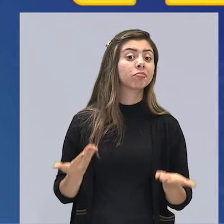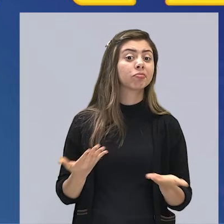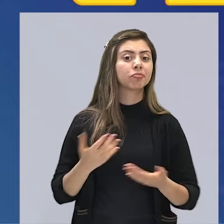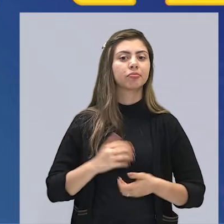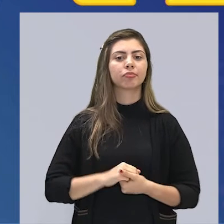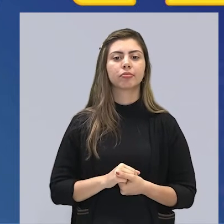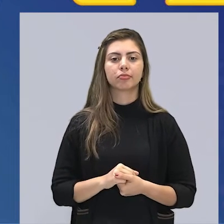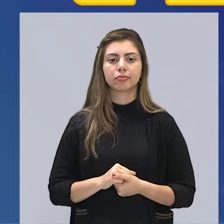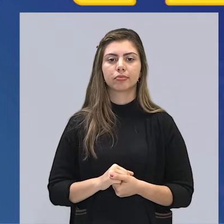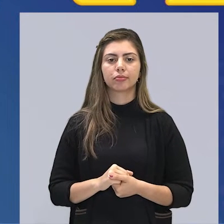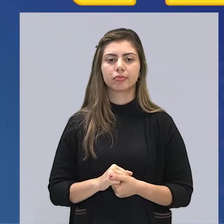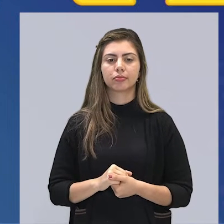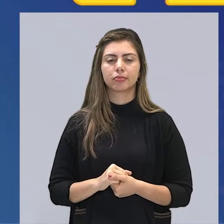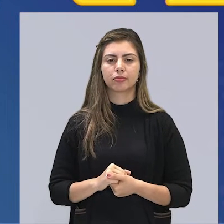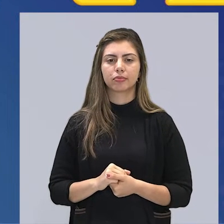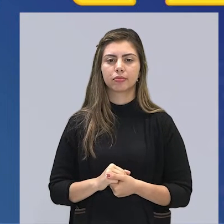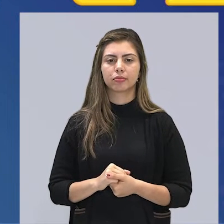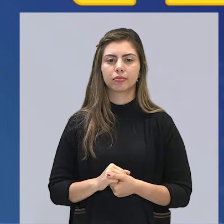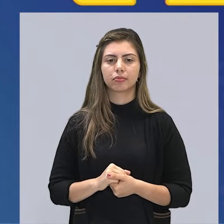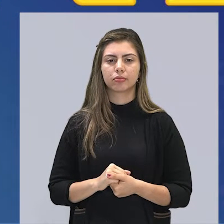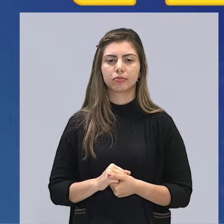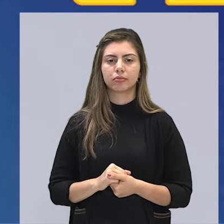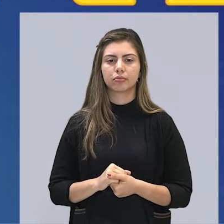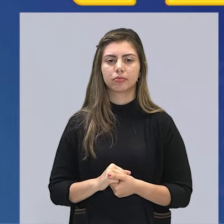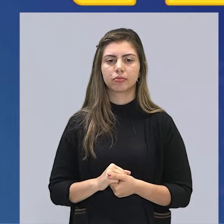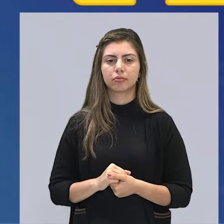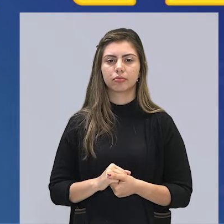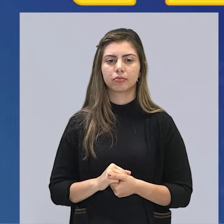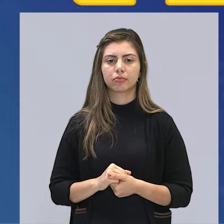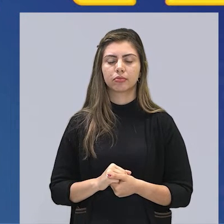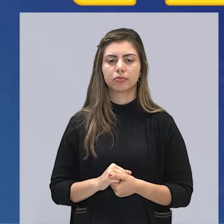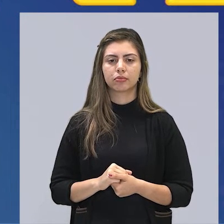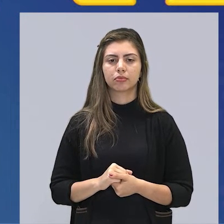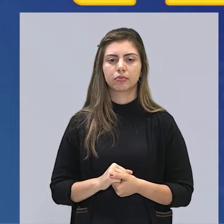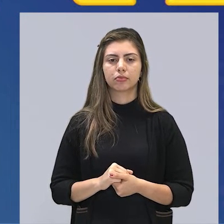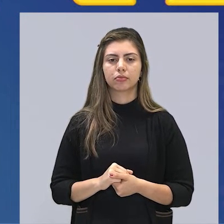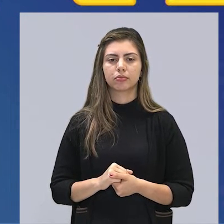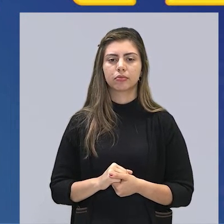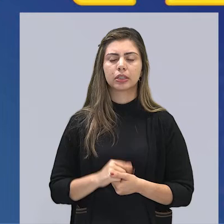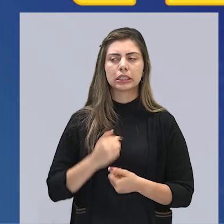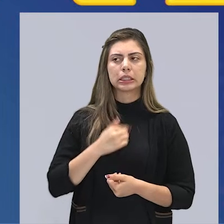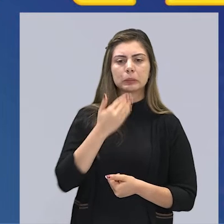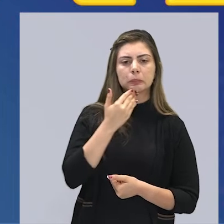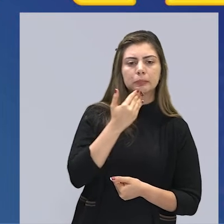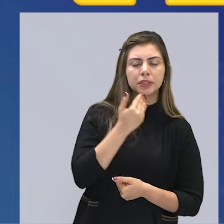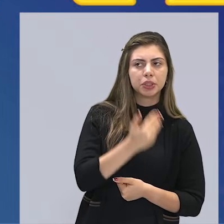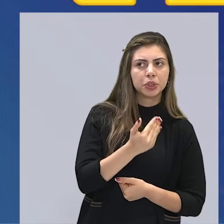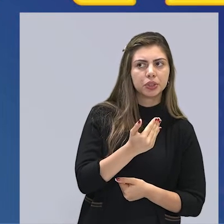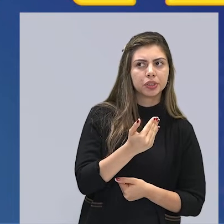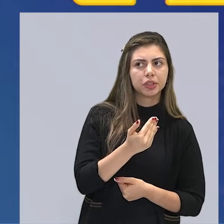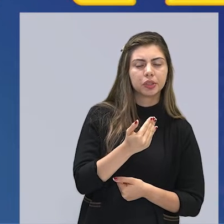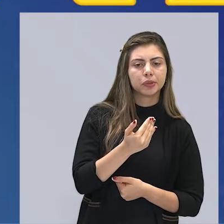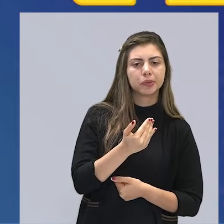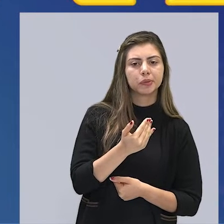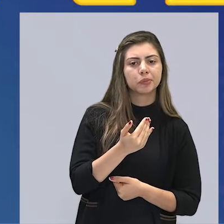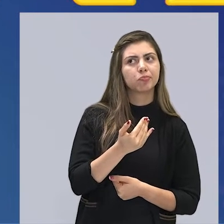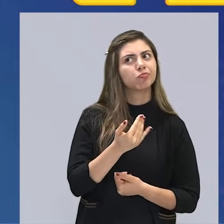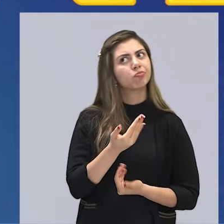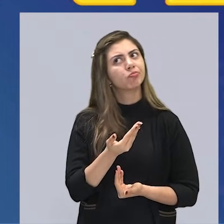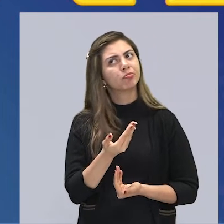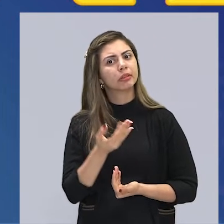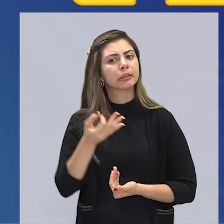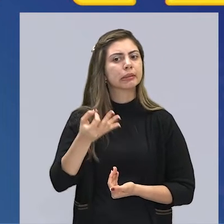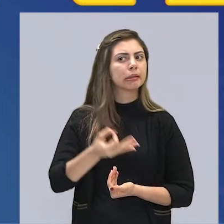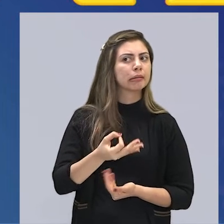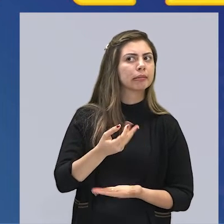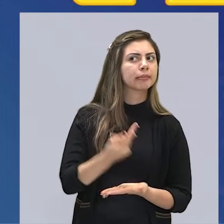me the report by tomorrow? Eu estou fazendo um pedido, a request, um pedido, right or wrong?